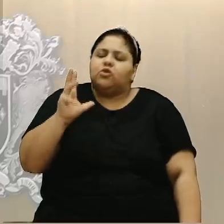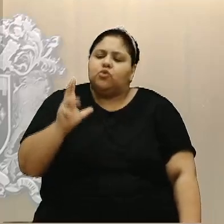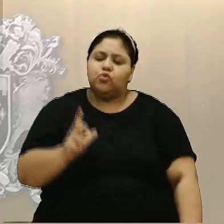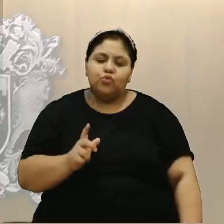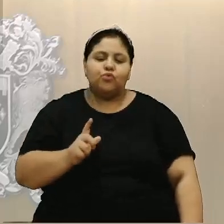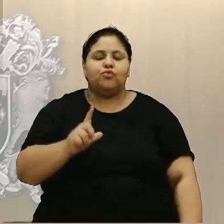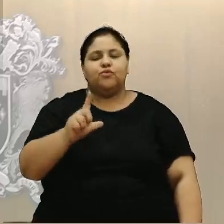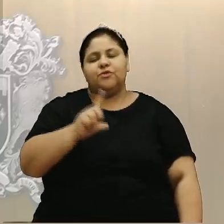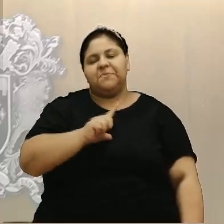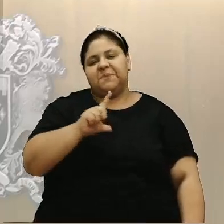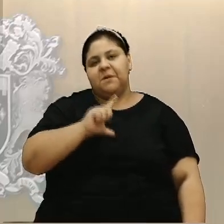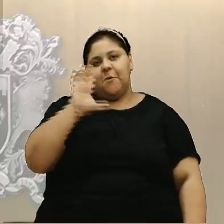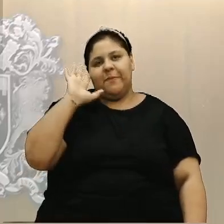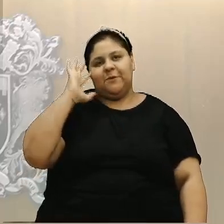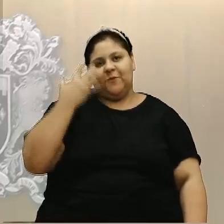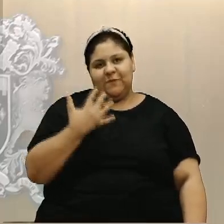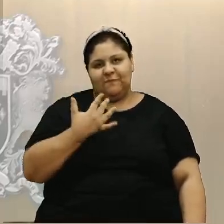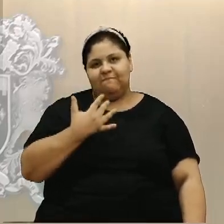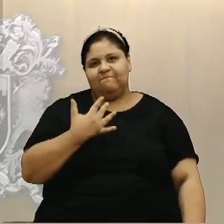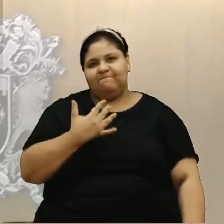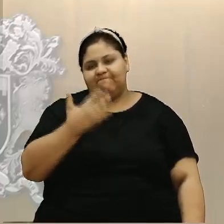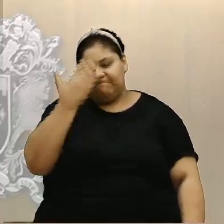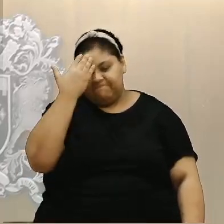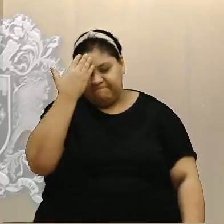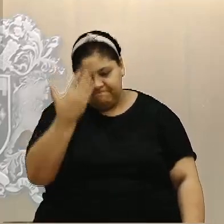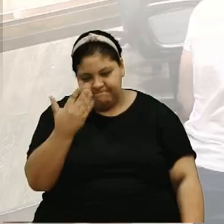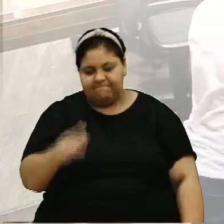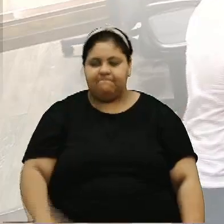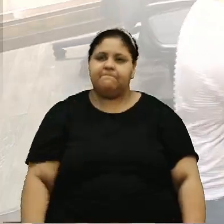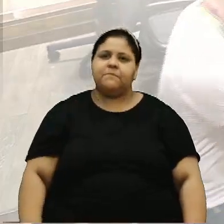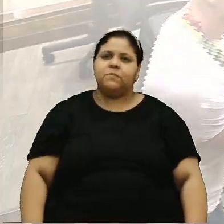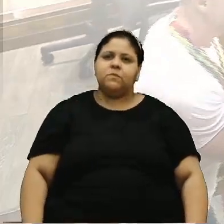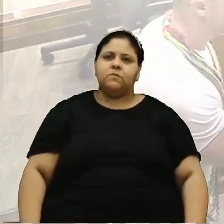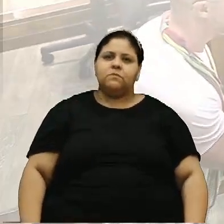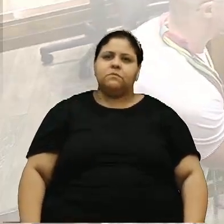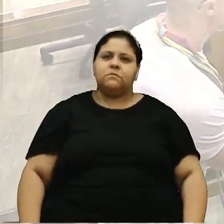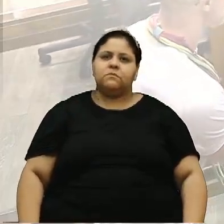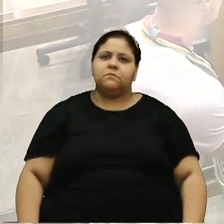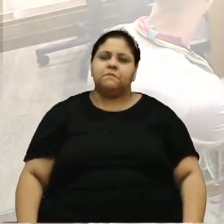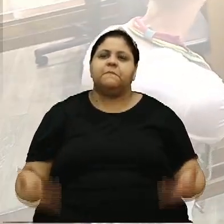há uma solução. Obrigado.